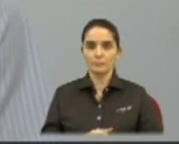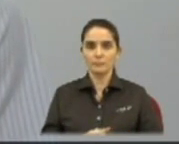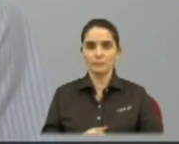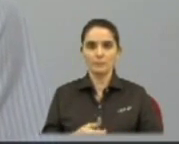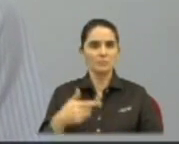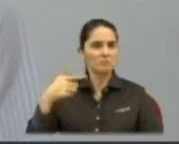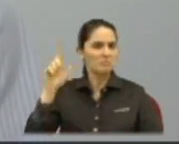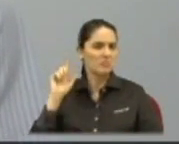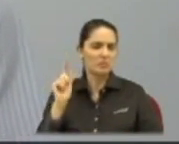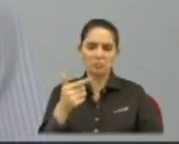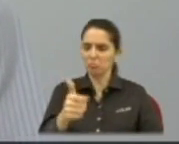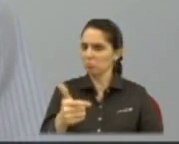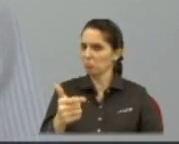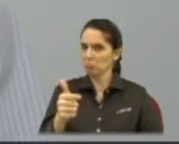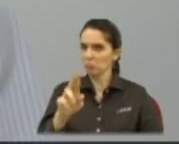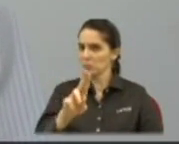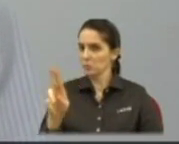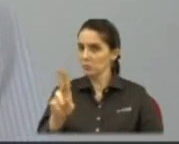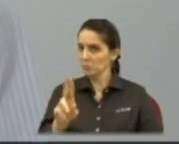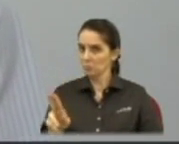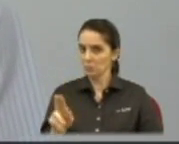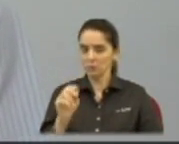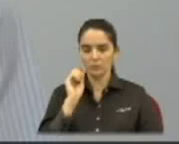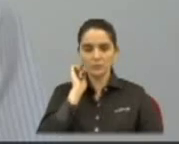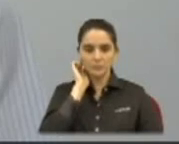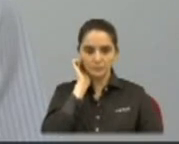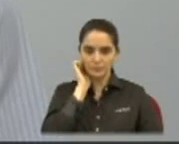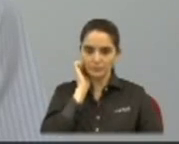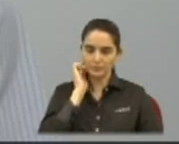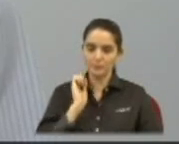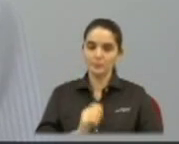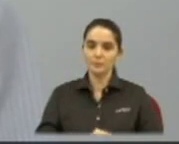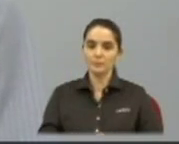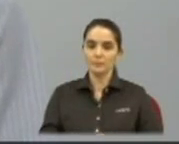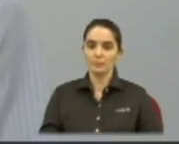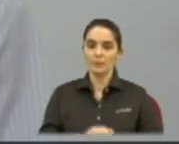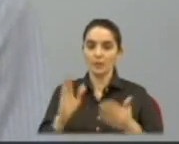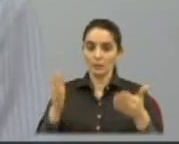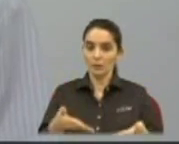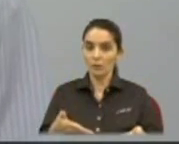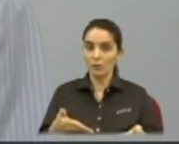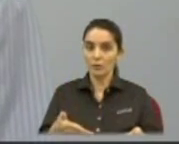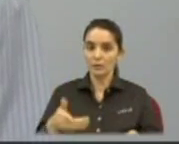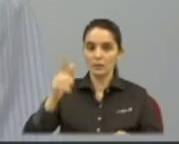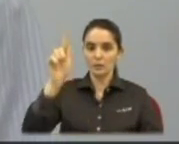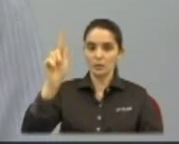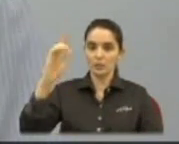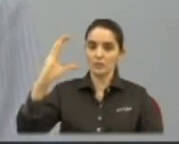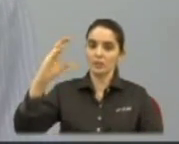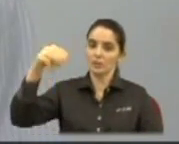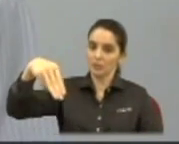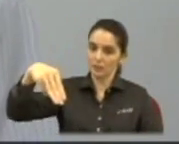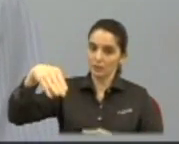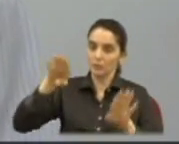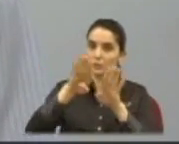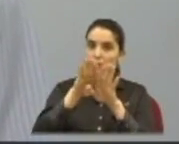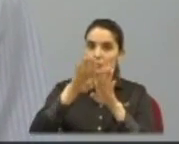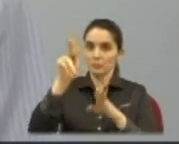a primeira vez que alguém era identificado aqui, para que nós tenhamos os